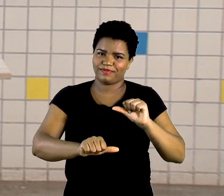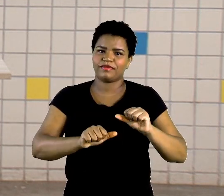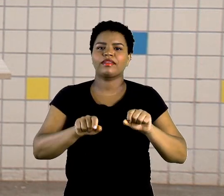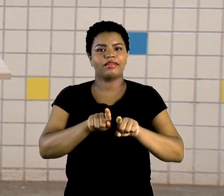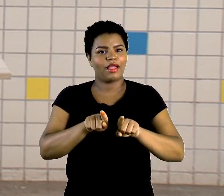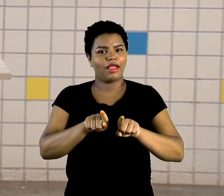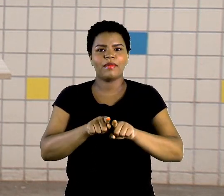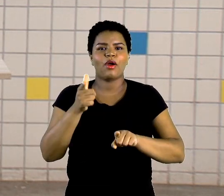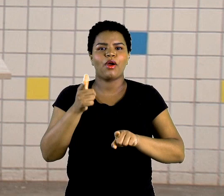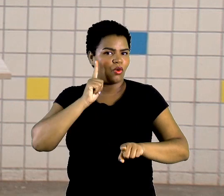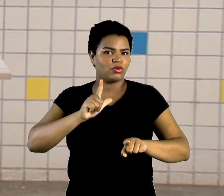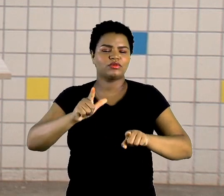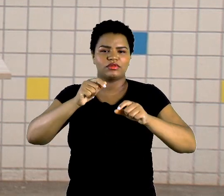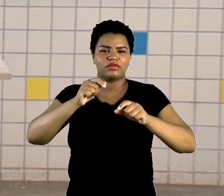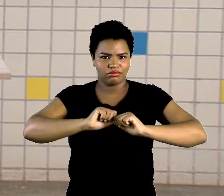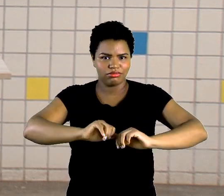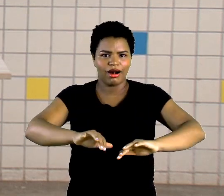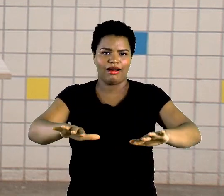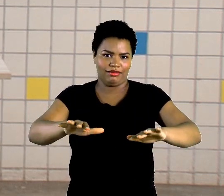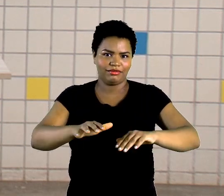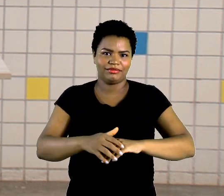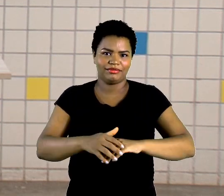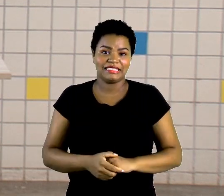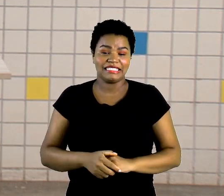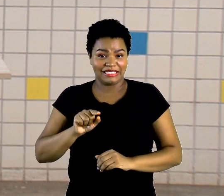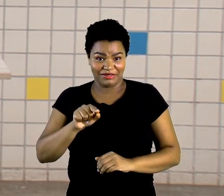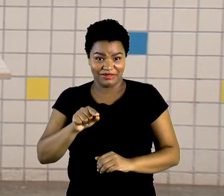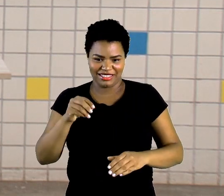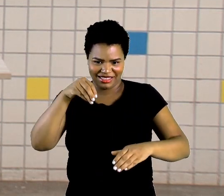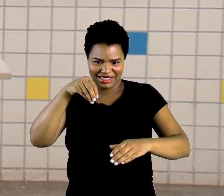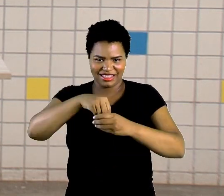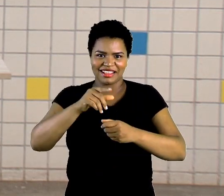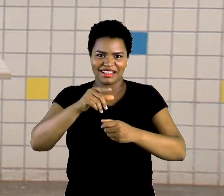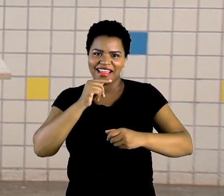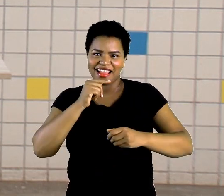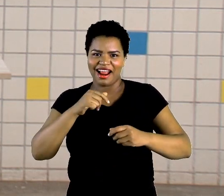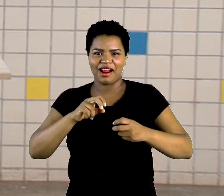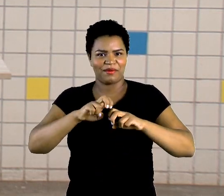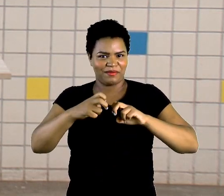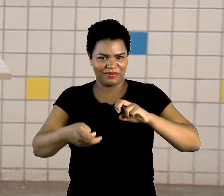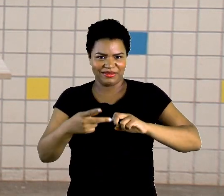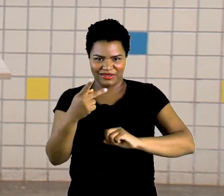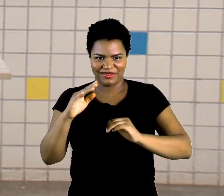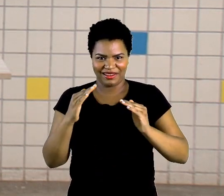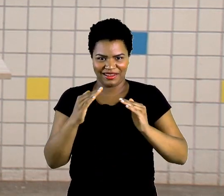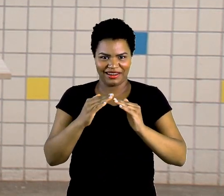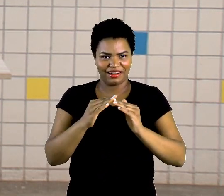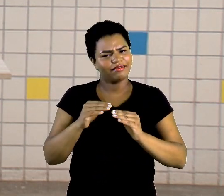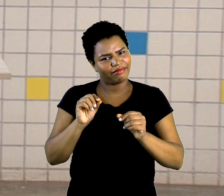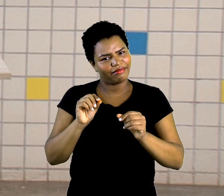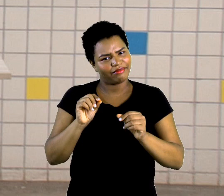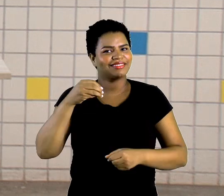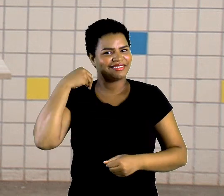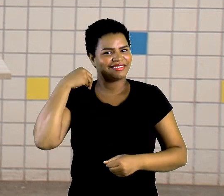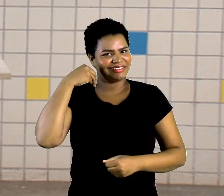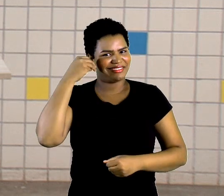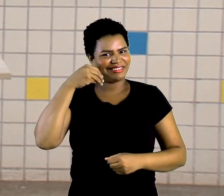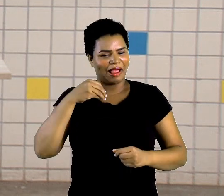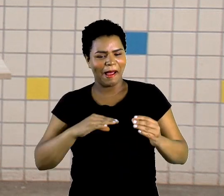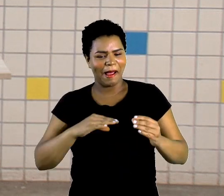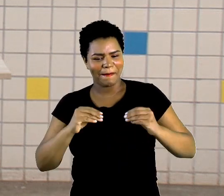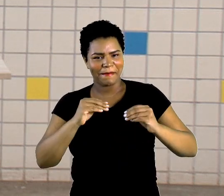transmitido, tá? Quando você estiver dentro da água, aí na piscina, na sua casa, faz essa experiência. Converse